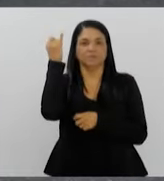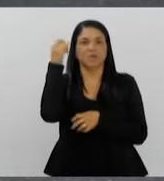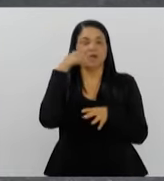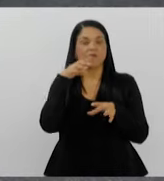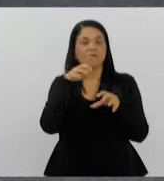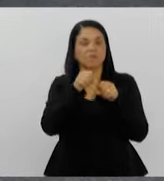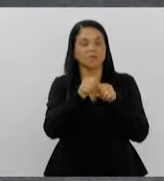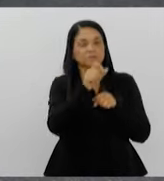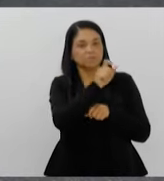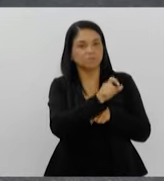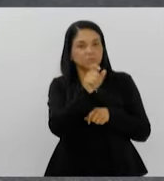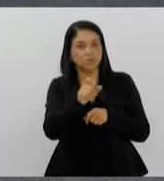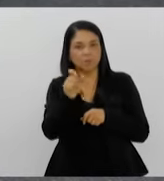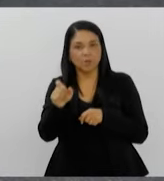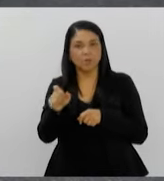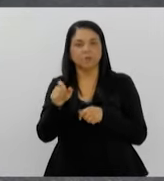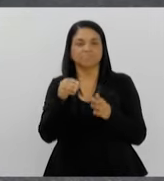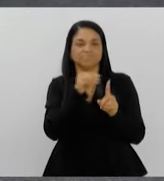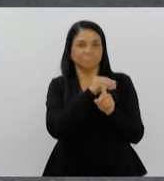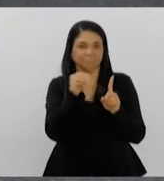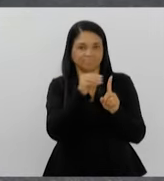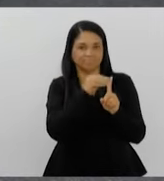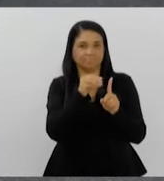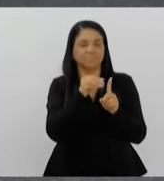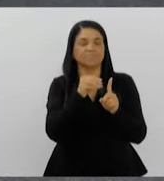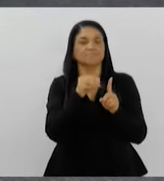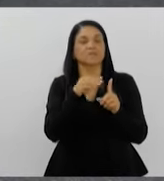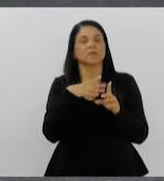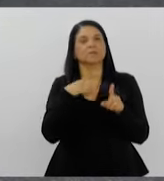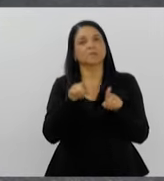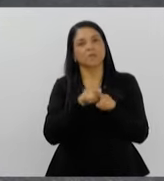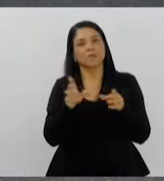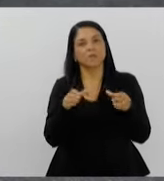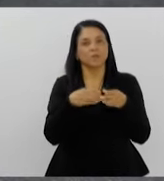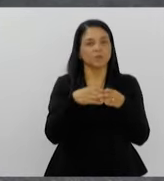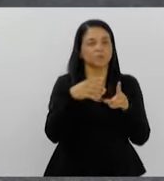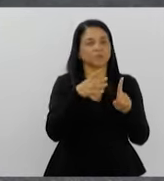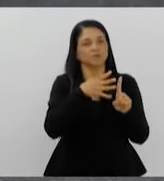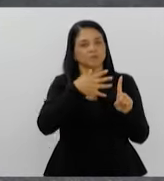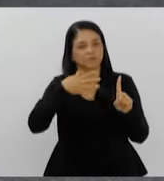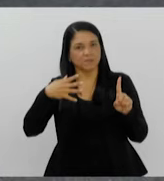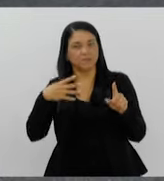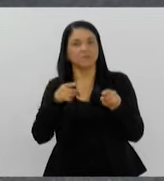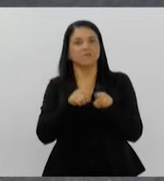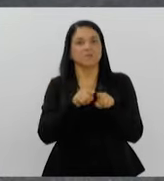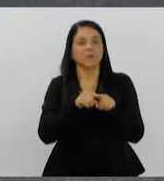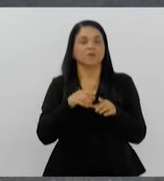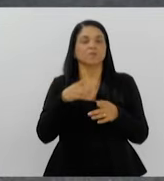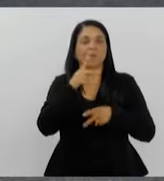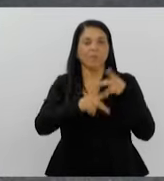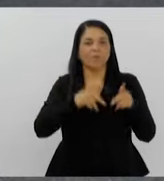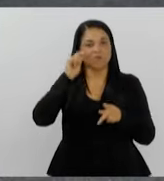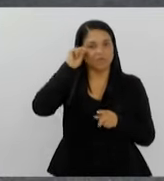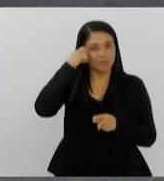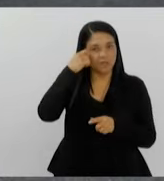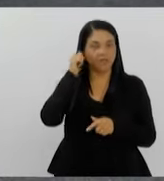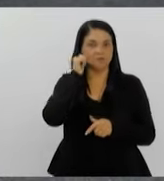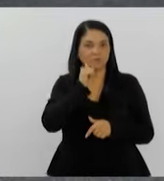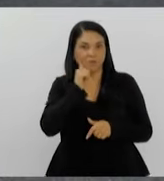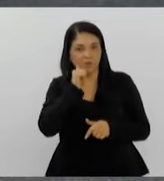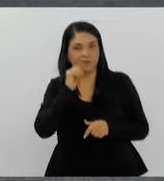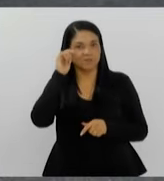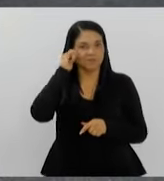pessoas em situação de vulnerabilidade segmentos como a população lgbtq a mais as mulheres o povo negro as pessoas em ressocialização